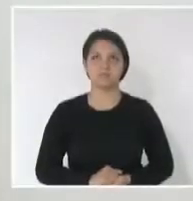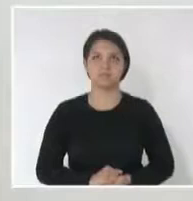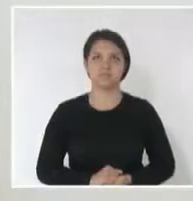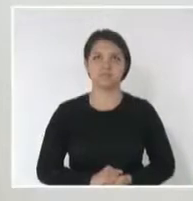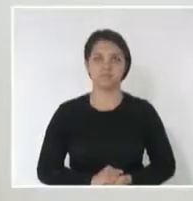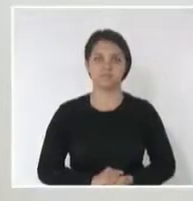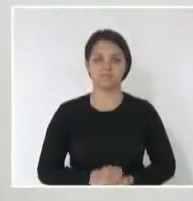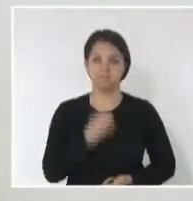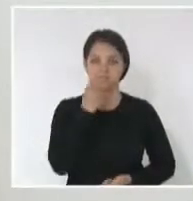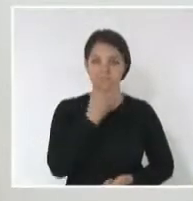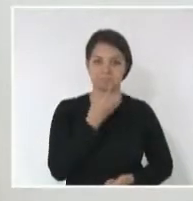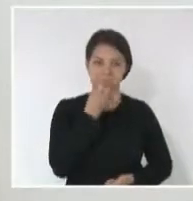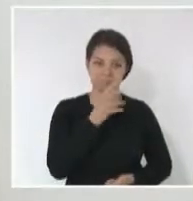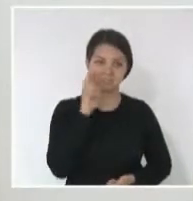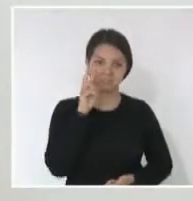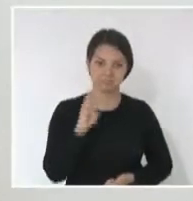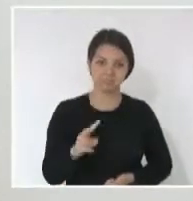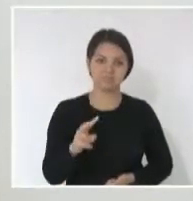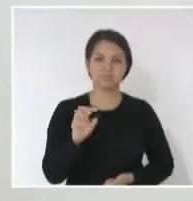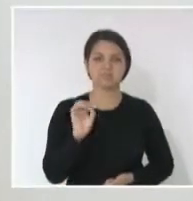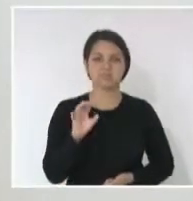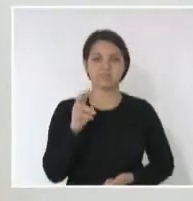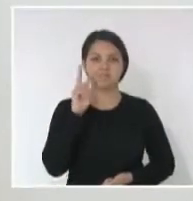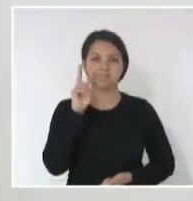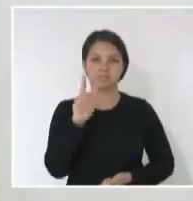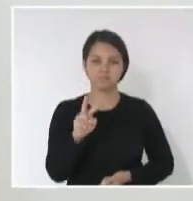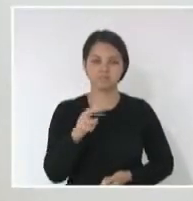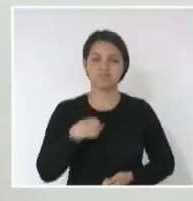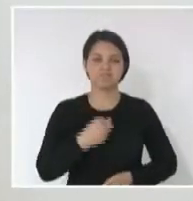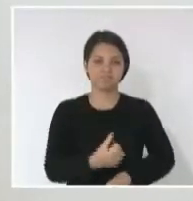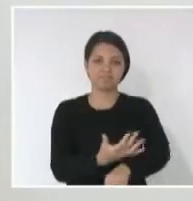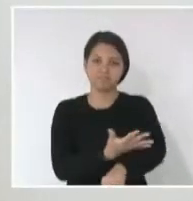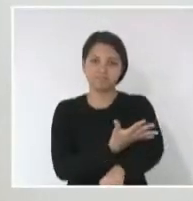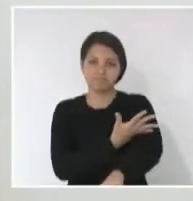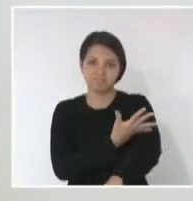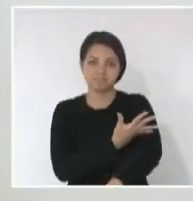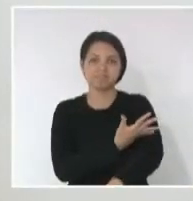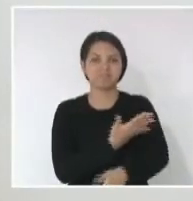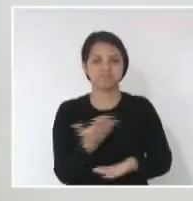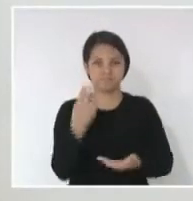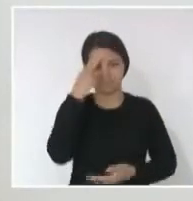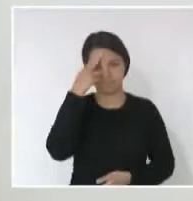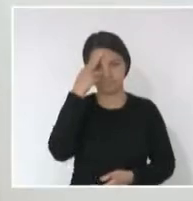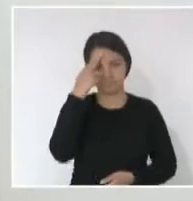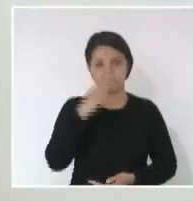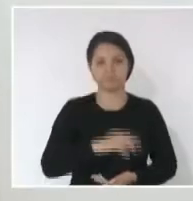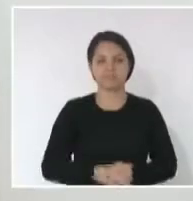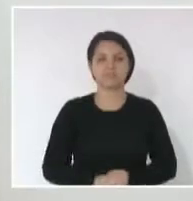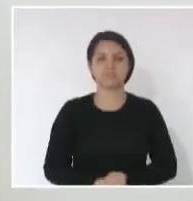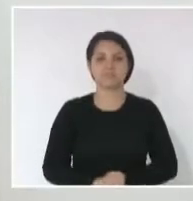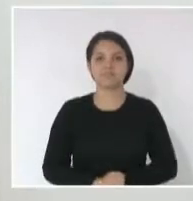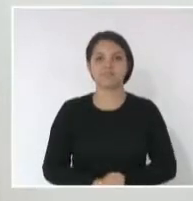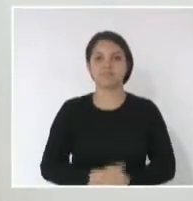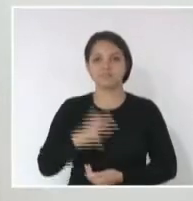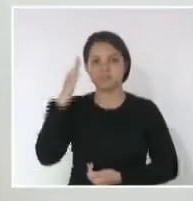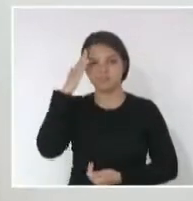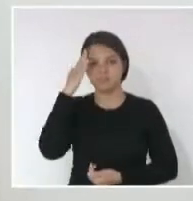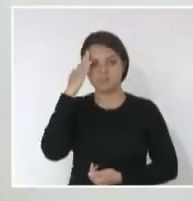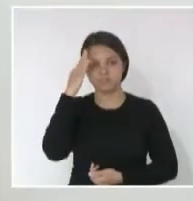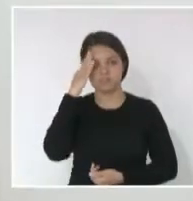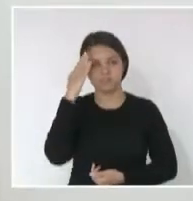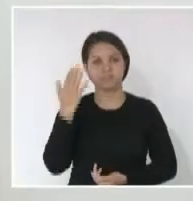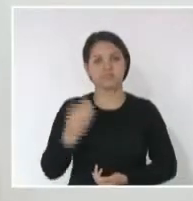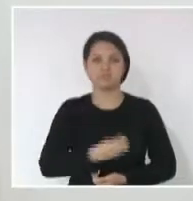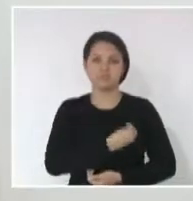Isso vale a pena. Cada vez que eu vejo ainda me emociono, deputado Natalino Lázari, em saber que vidas como